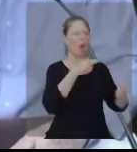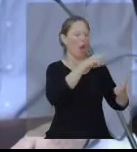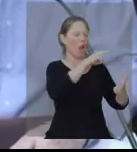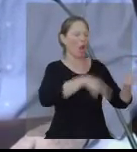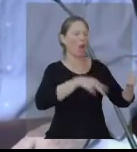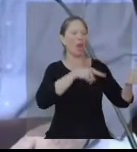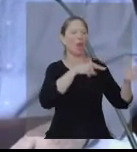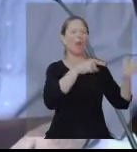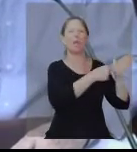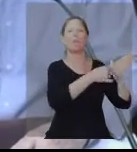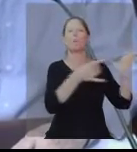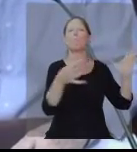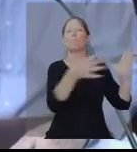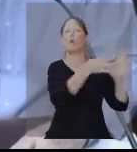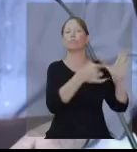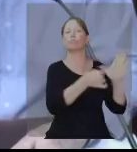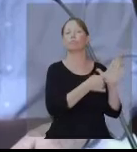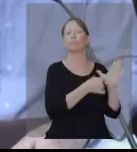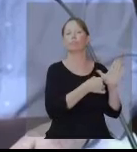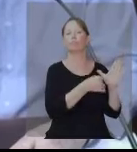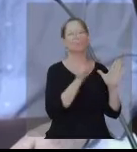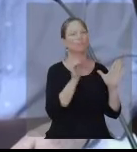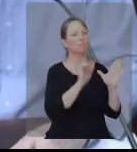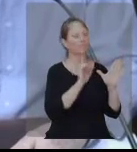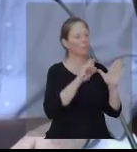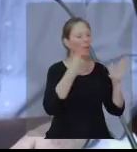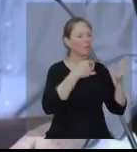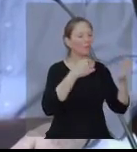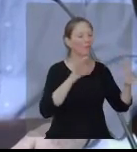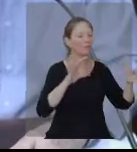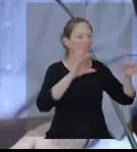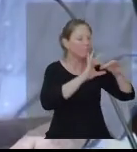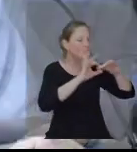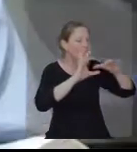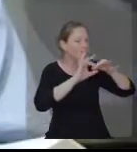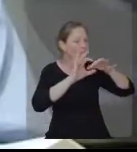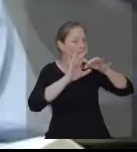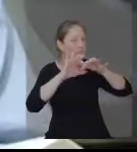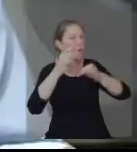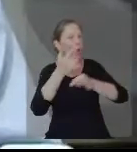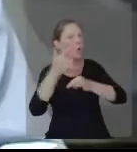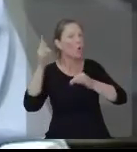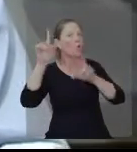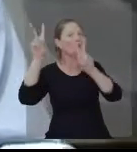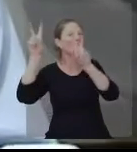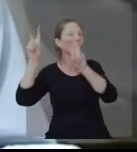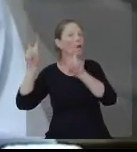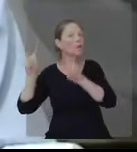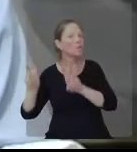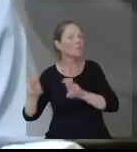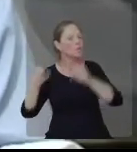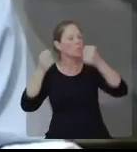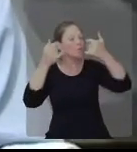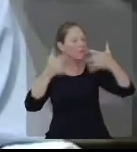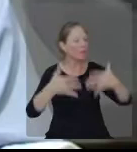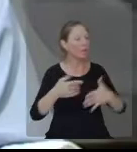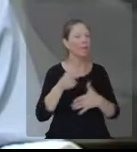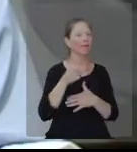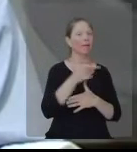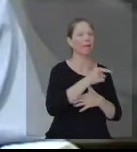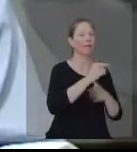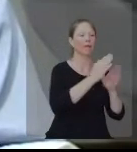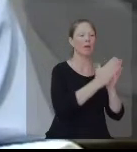este texto. Então, se nós olharmos a Bíblia, nós temos, por exemplo, clara